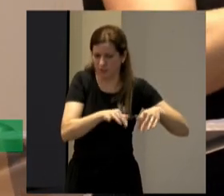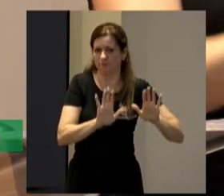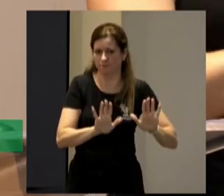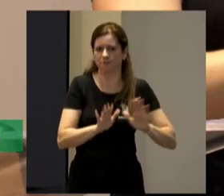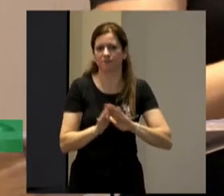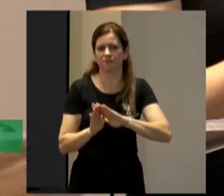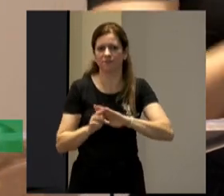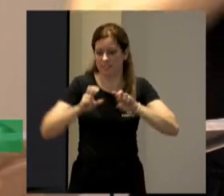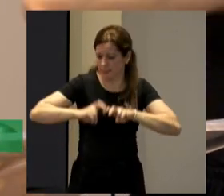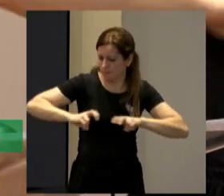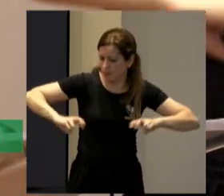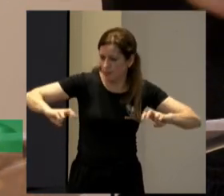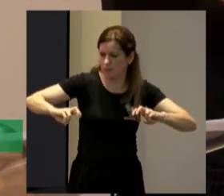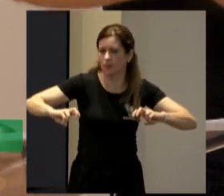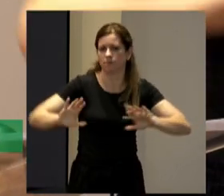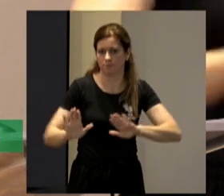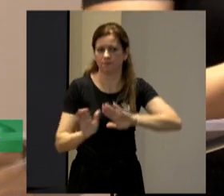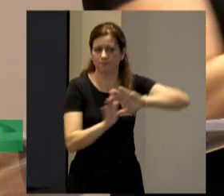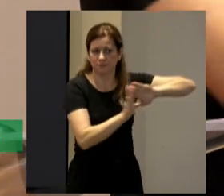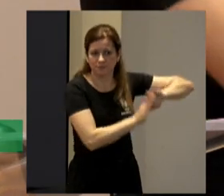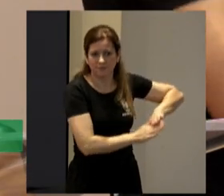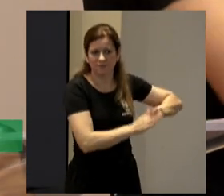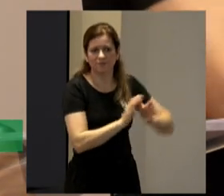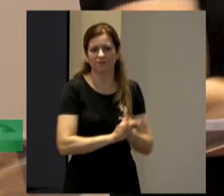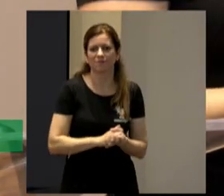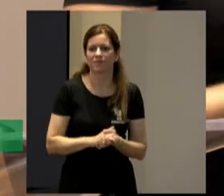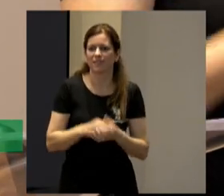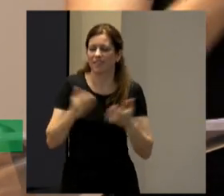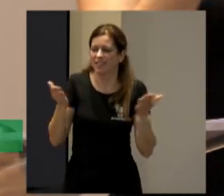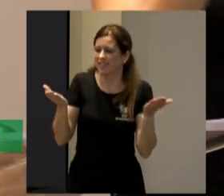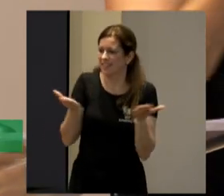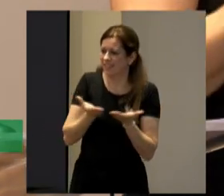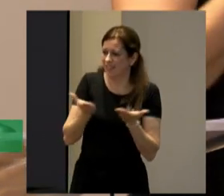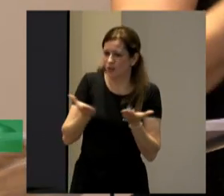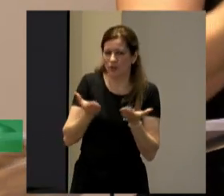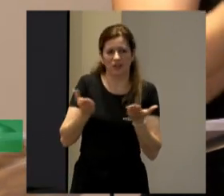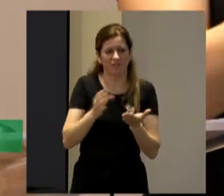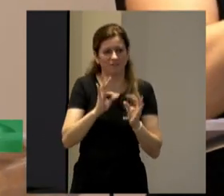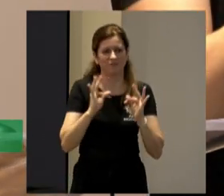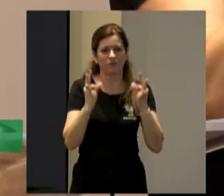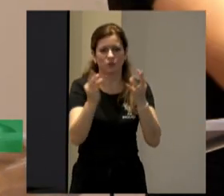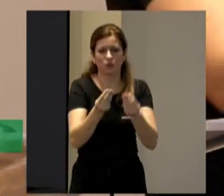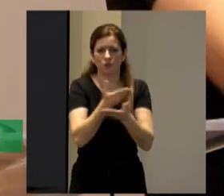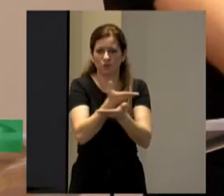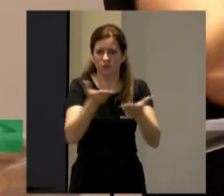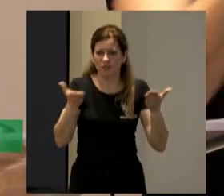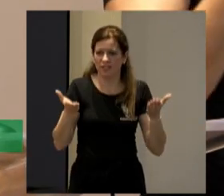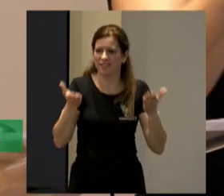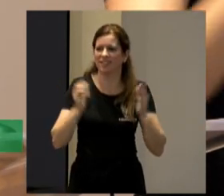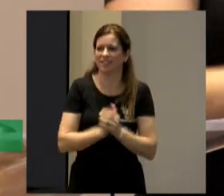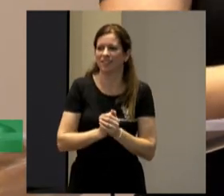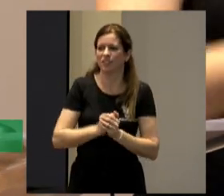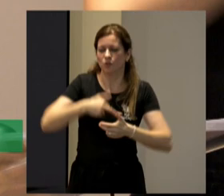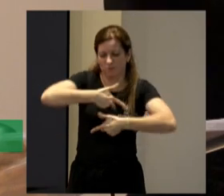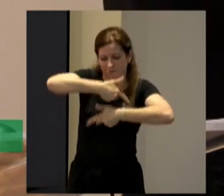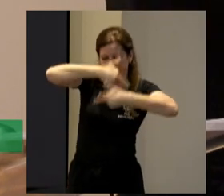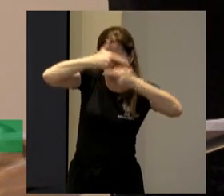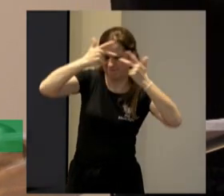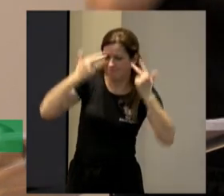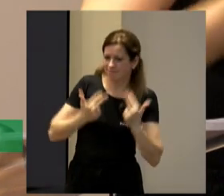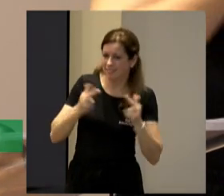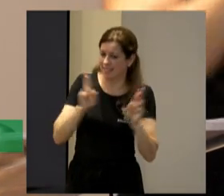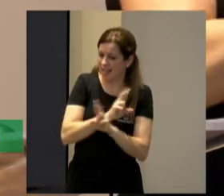as pessoas, então, presentes aqui para prestigiar o 18º Seminário de Diversidade